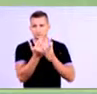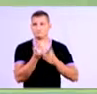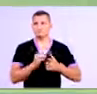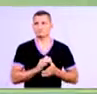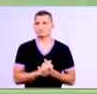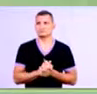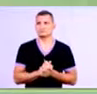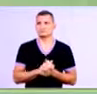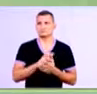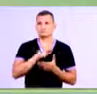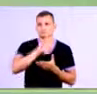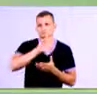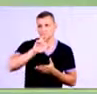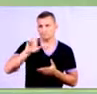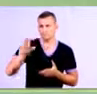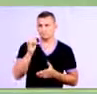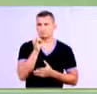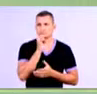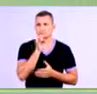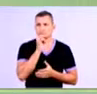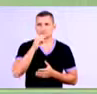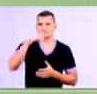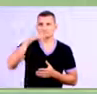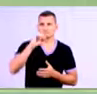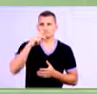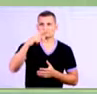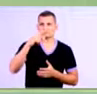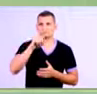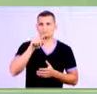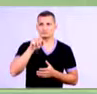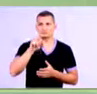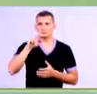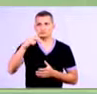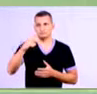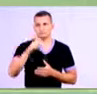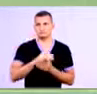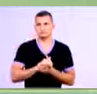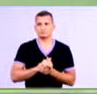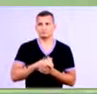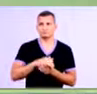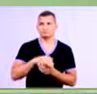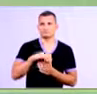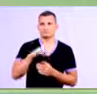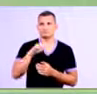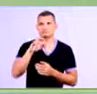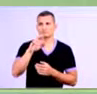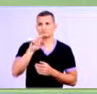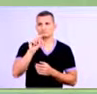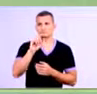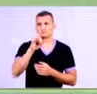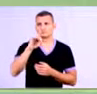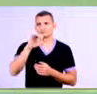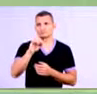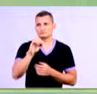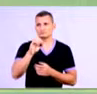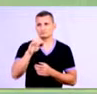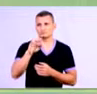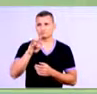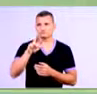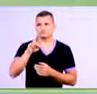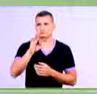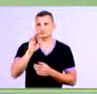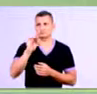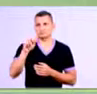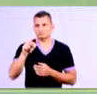tá? Com diversos modelos, né? O pop-up, caixa de diálogo, radio button, múltipla